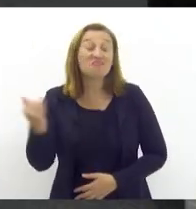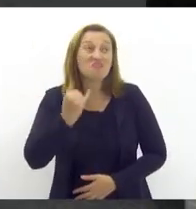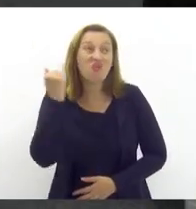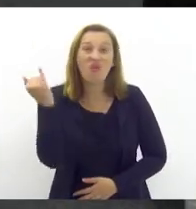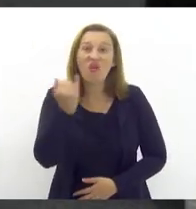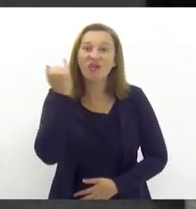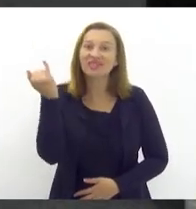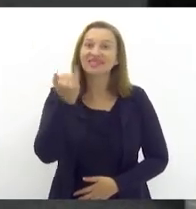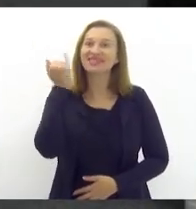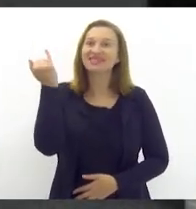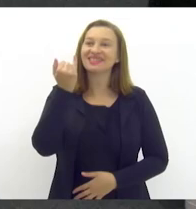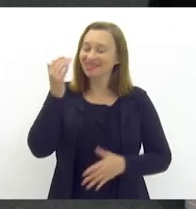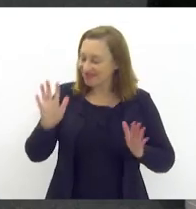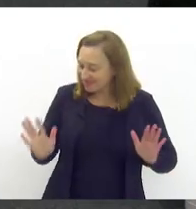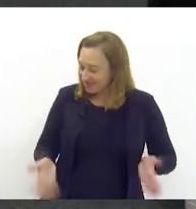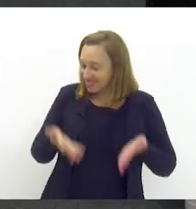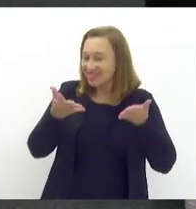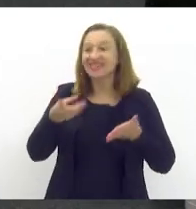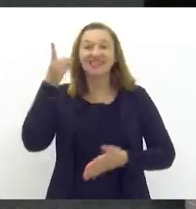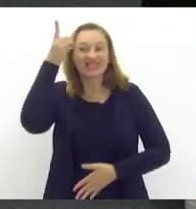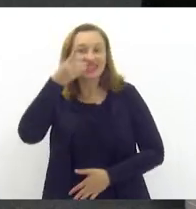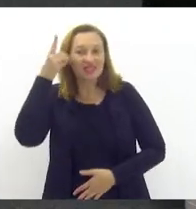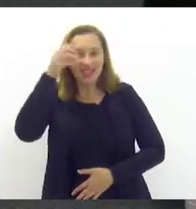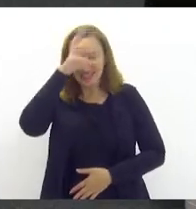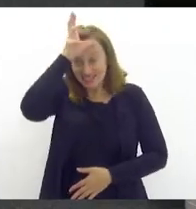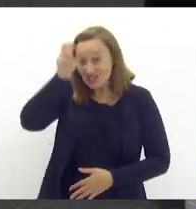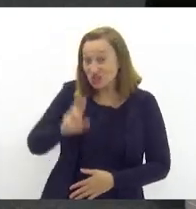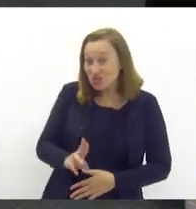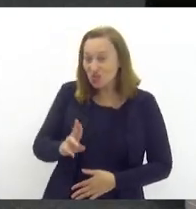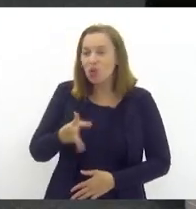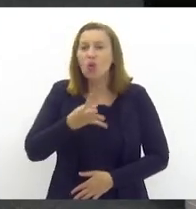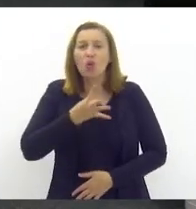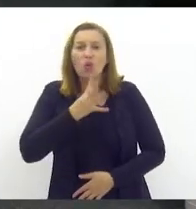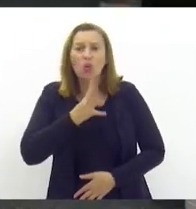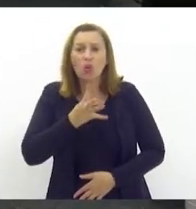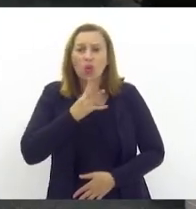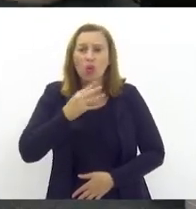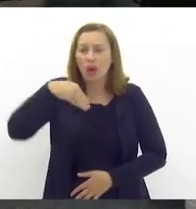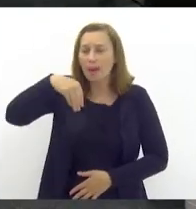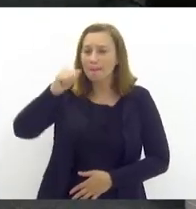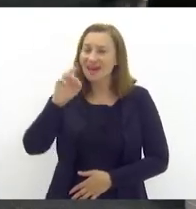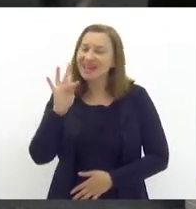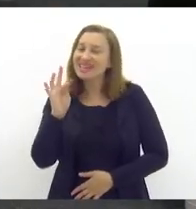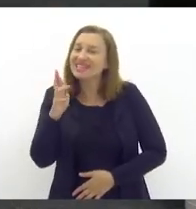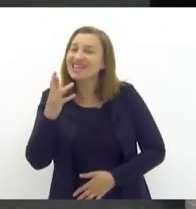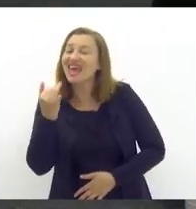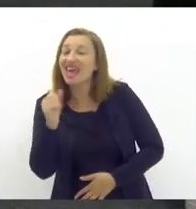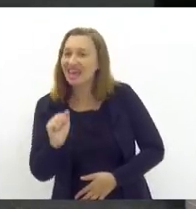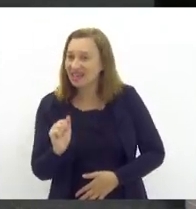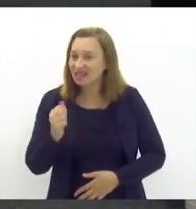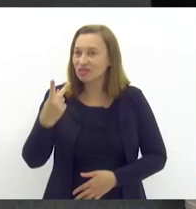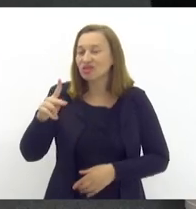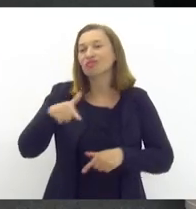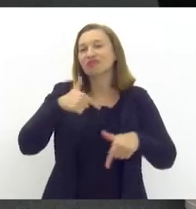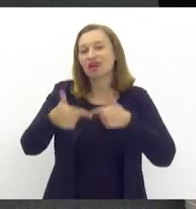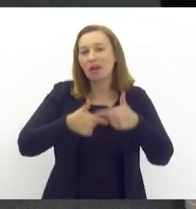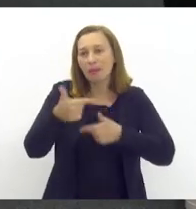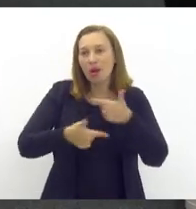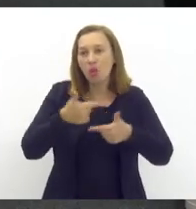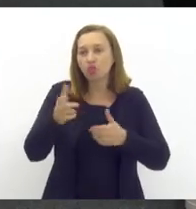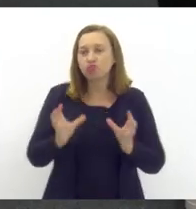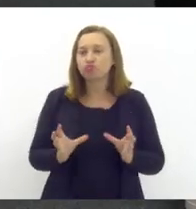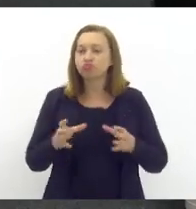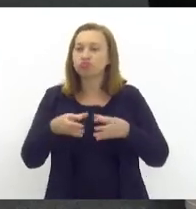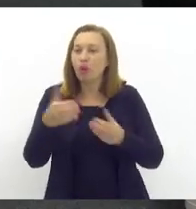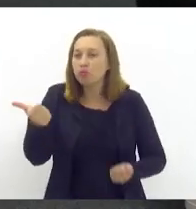importante essa iniciativa da deputada Tia Ju em reconhecer as marisqueiras em seu ofício, trazer um programa de apoio